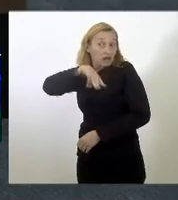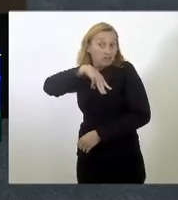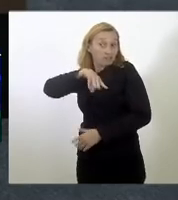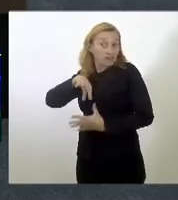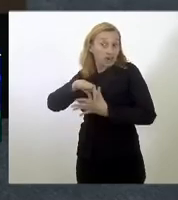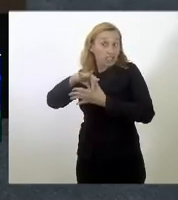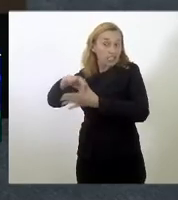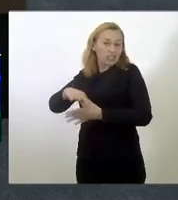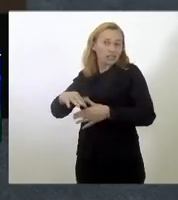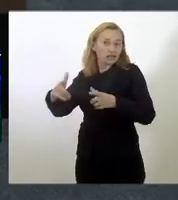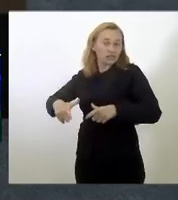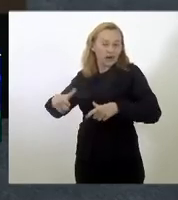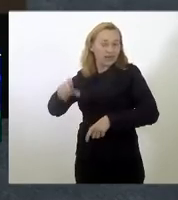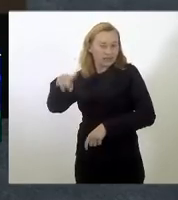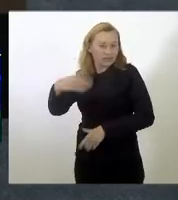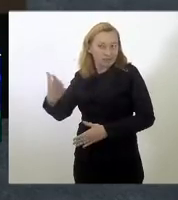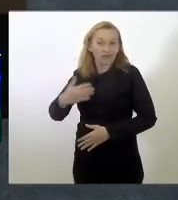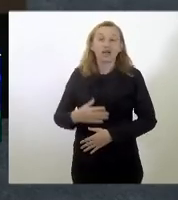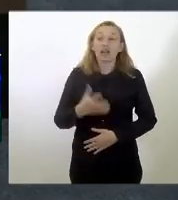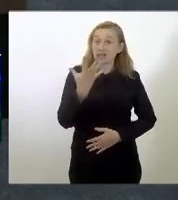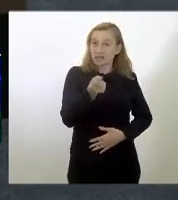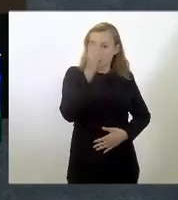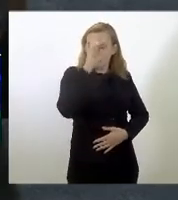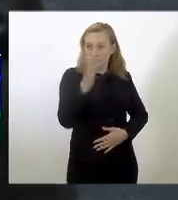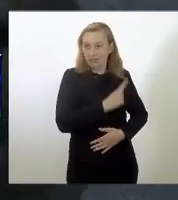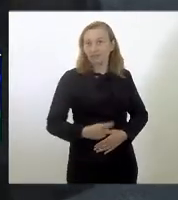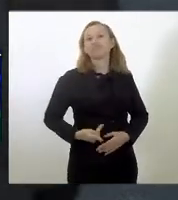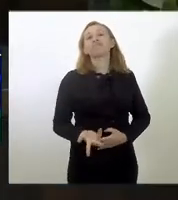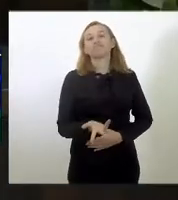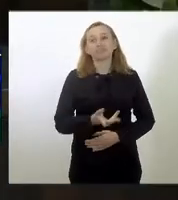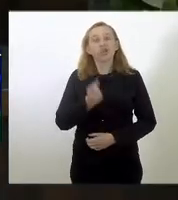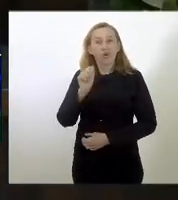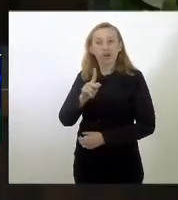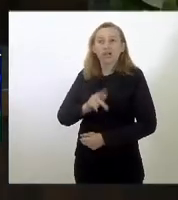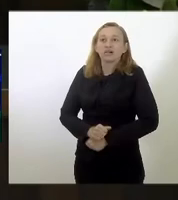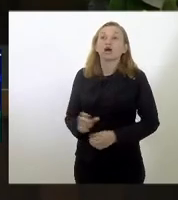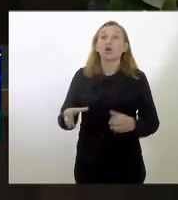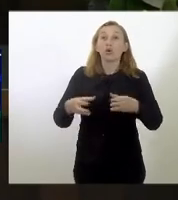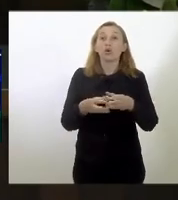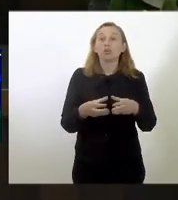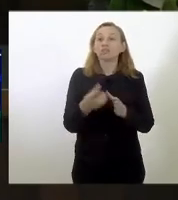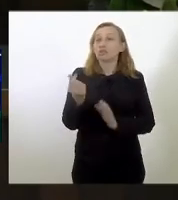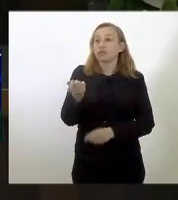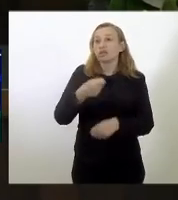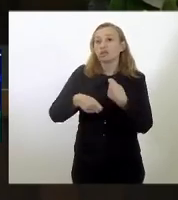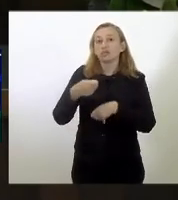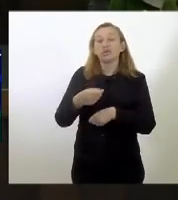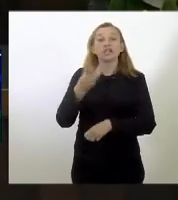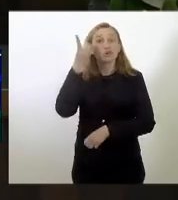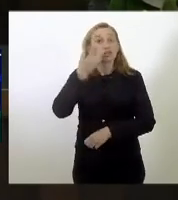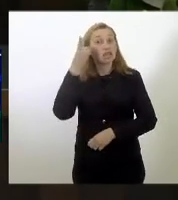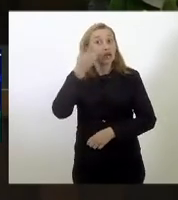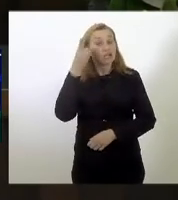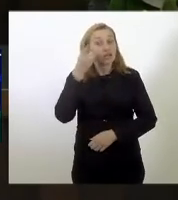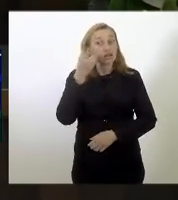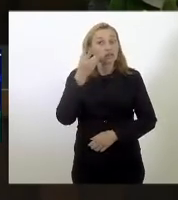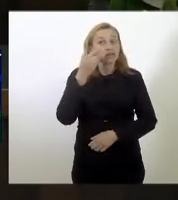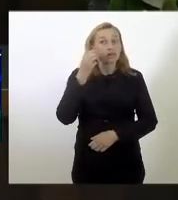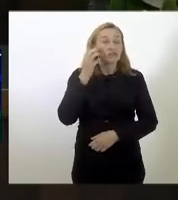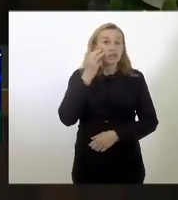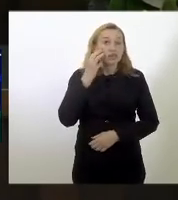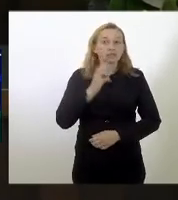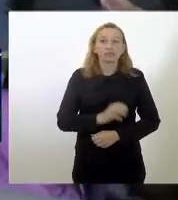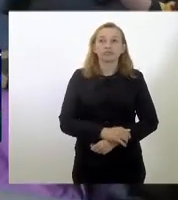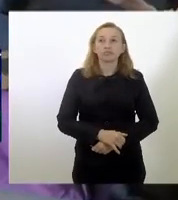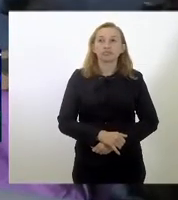região. É, favorável, senhor presidente. Ok. Pela Comissão de Economia, deputado Valdeir Carneiro.